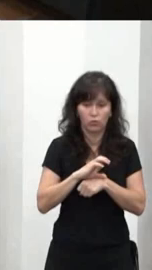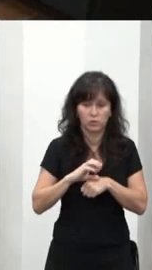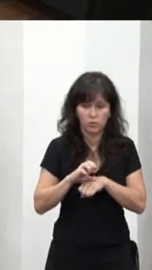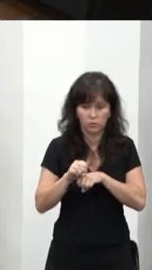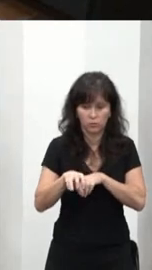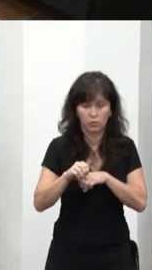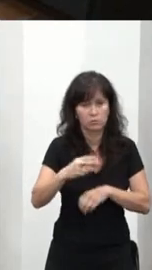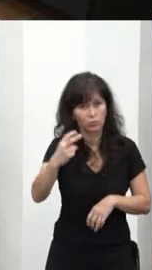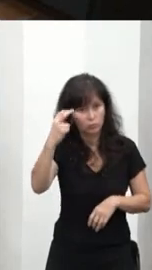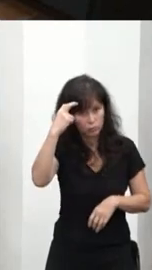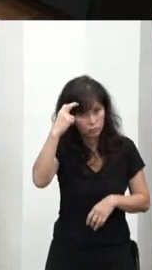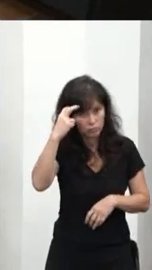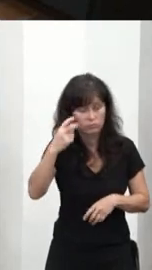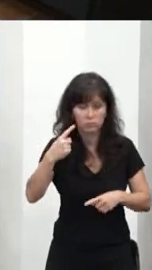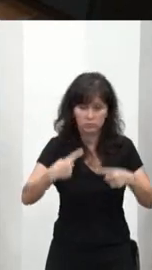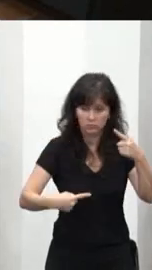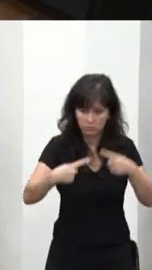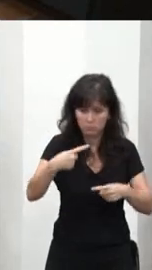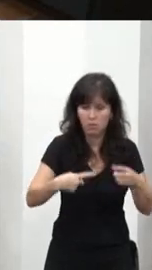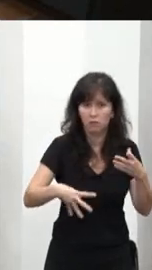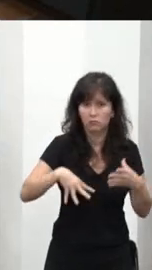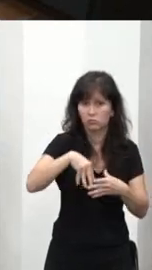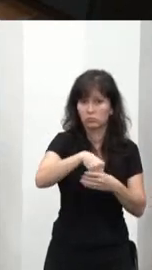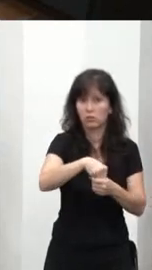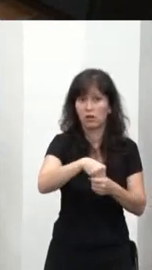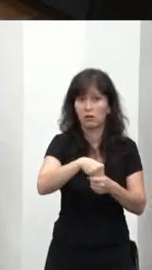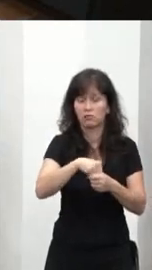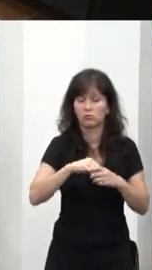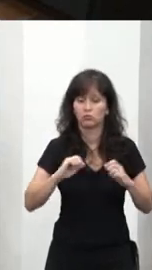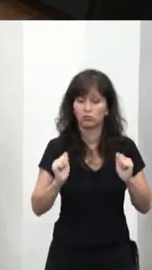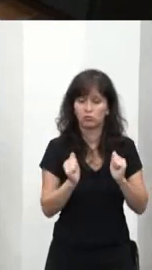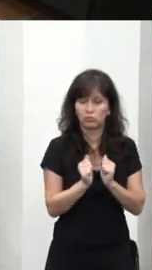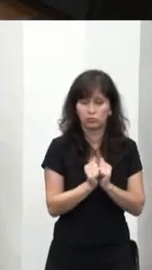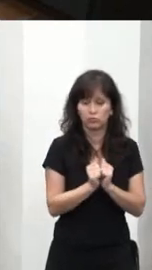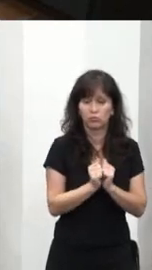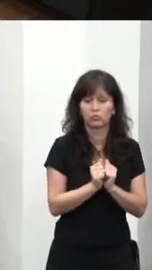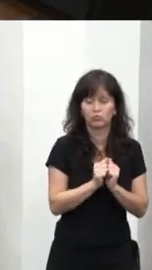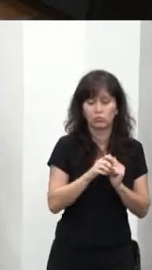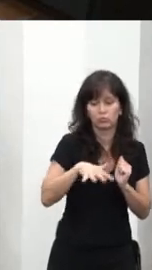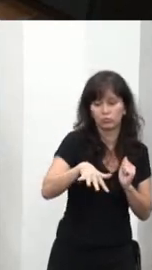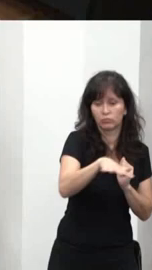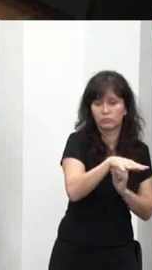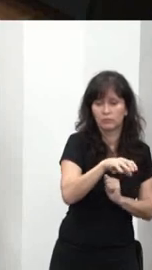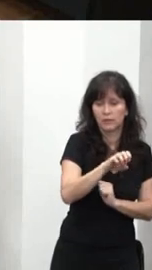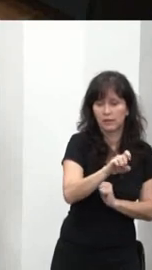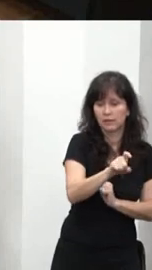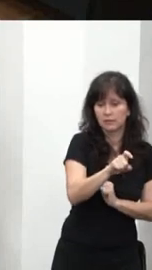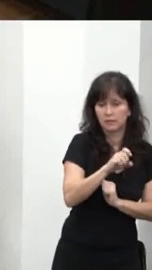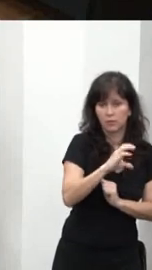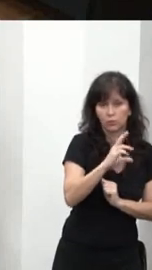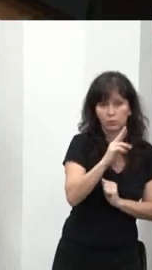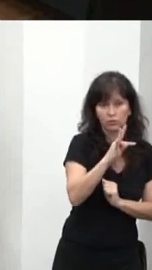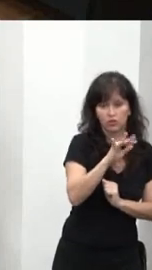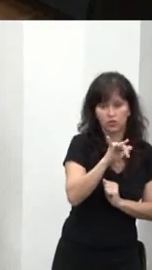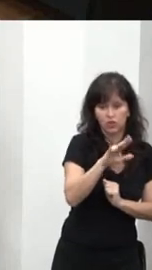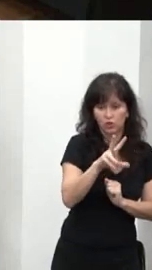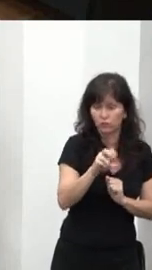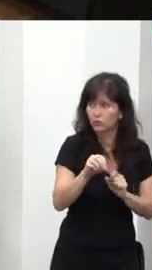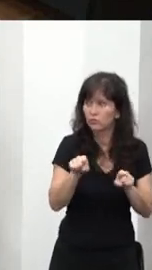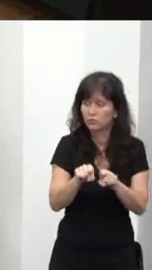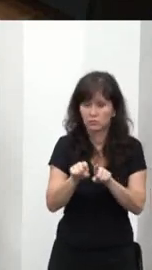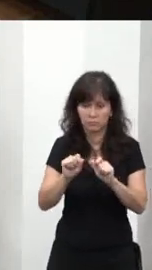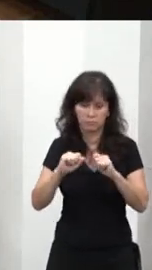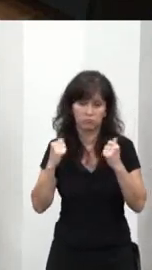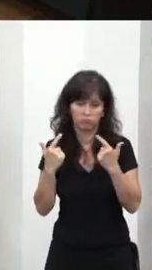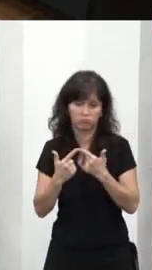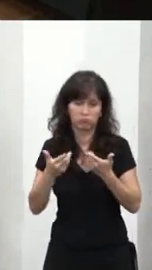debate interno em construção junto com executivo com a casa e com a sociedade né acho que também que